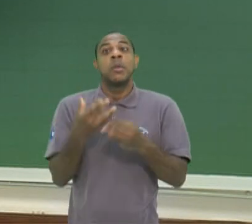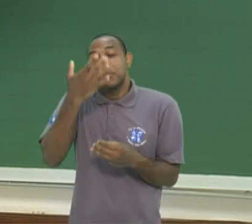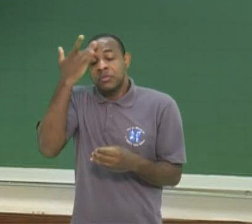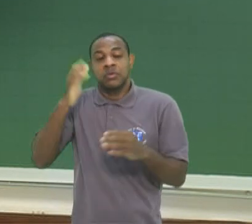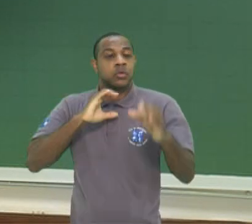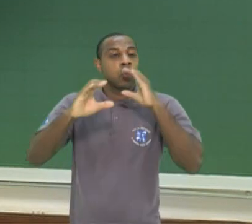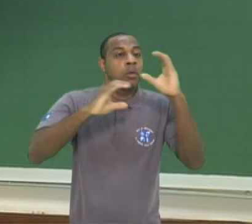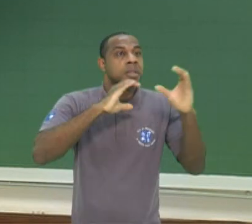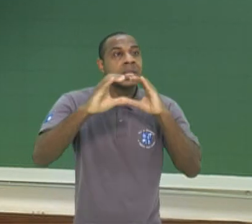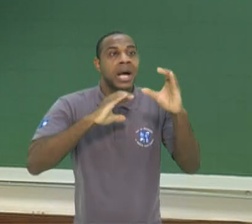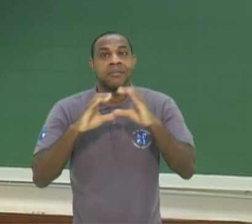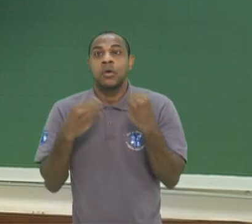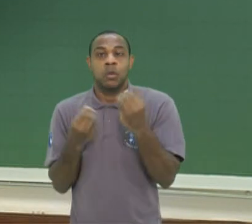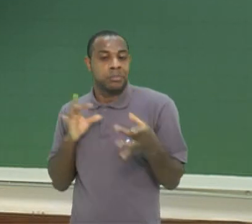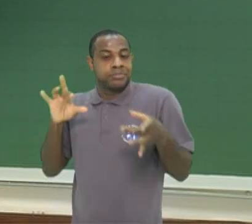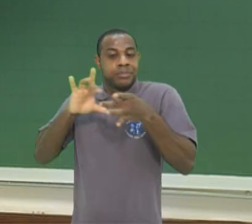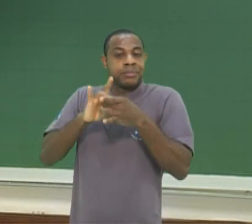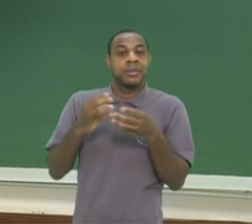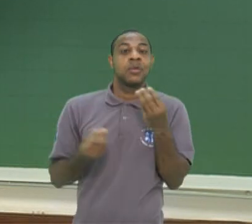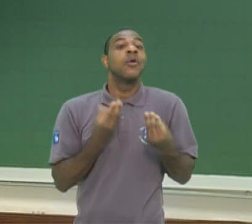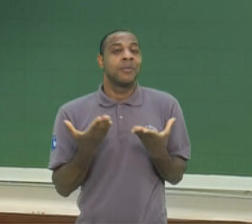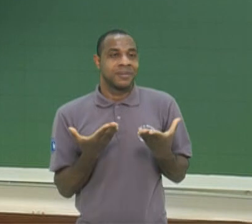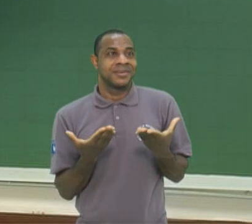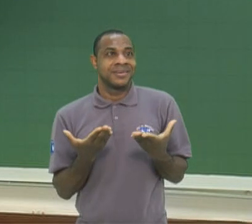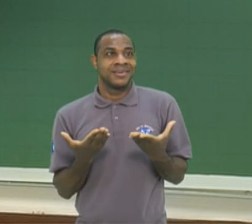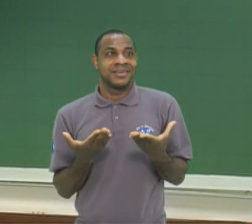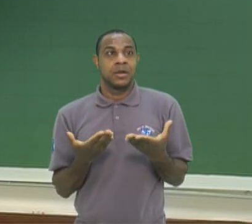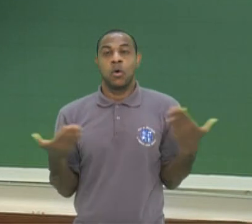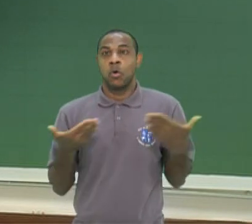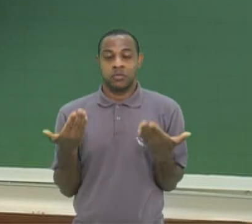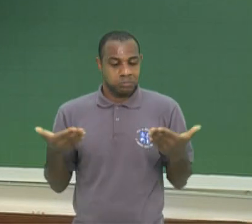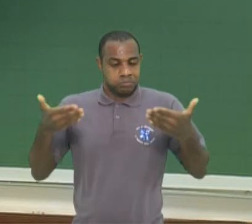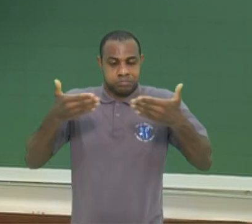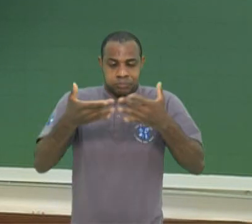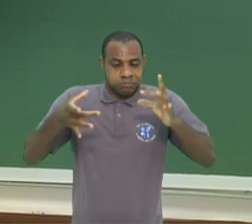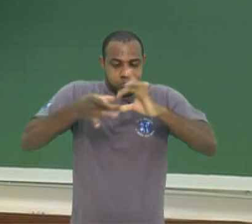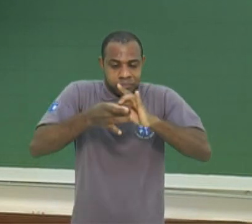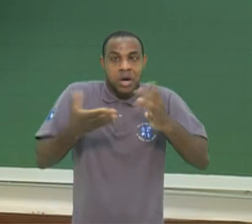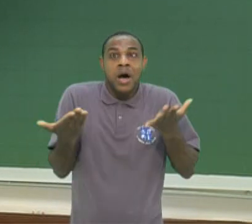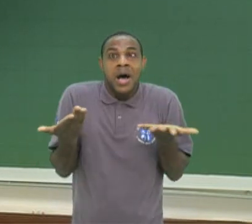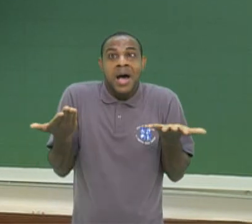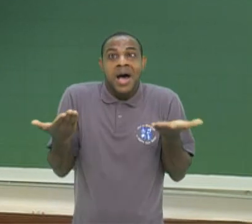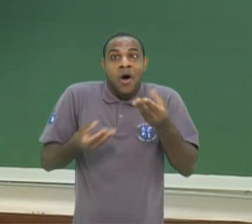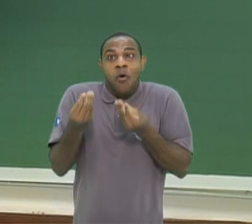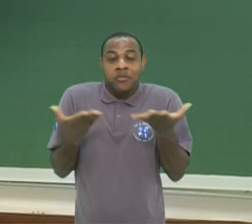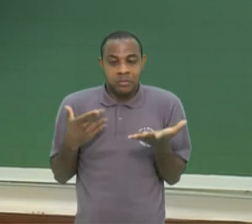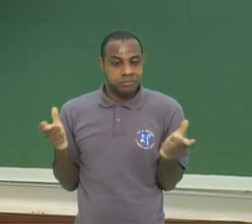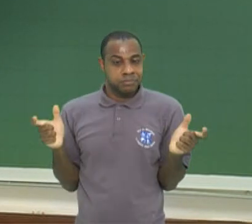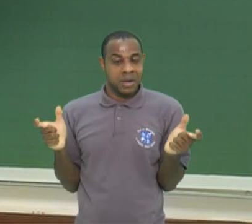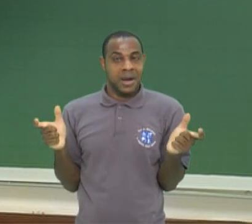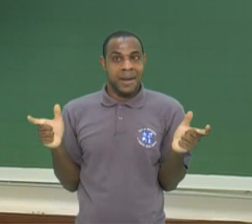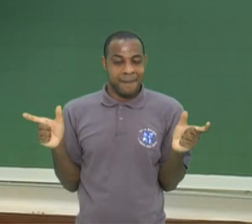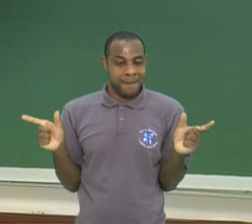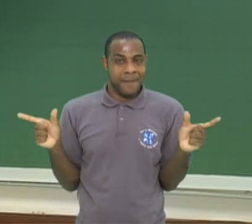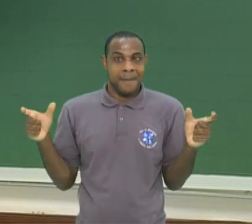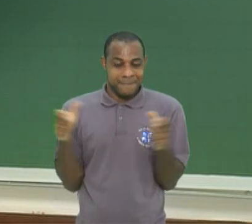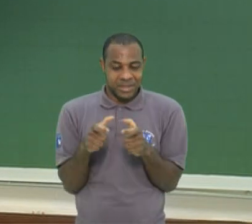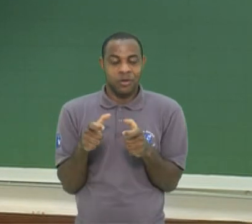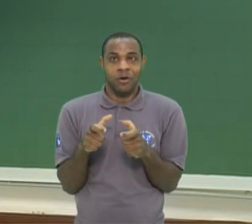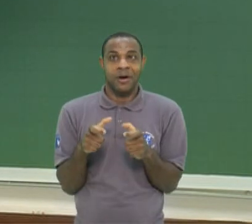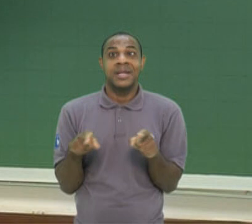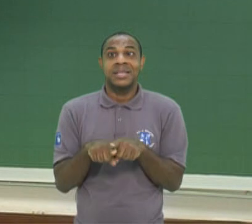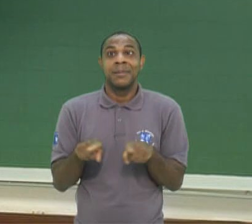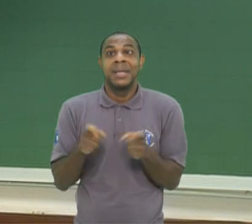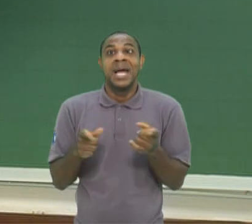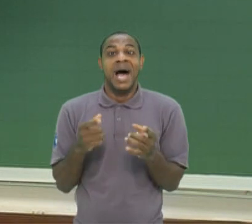e como elas se conectavam. Assim como a conexão era menor do que nós temos hoje, ainda assim a falta